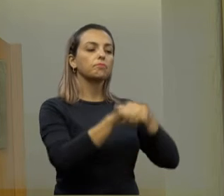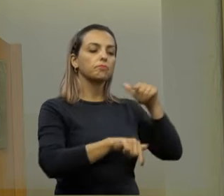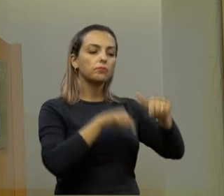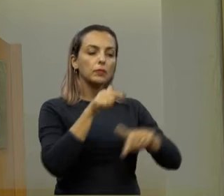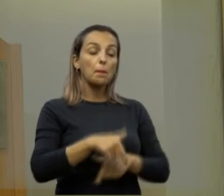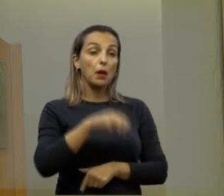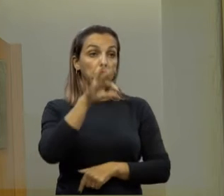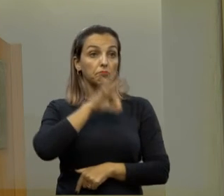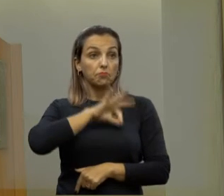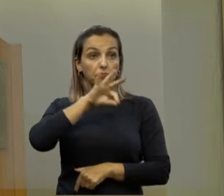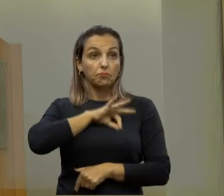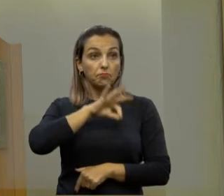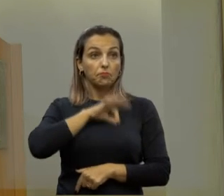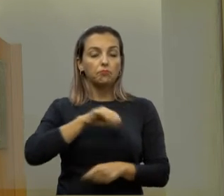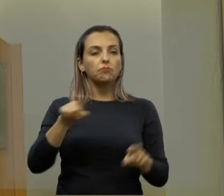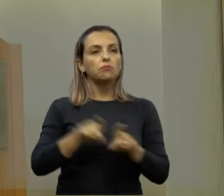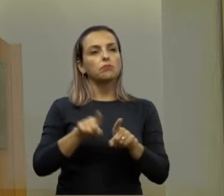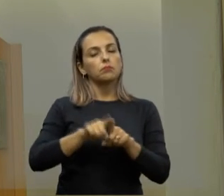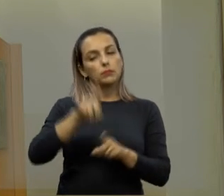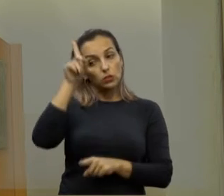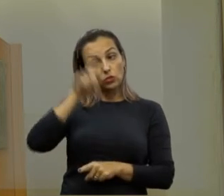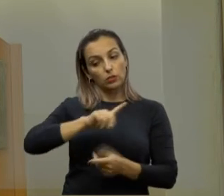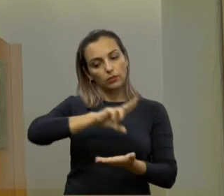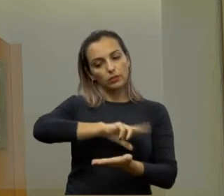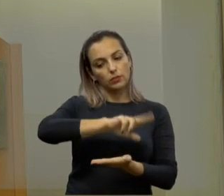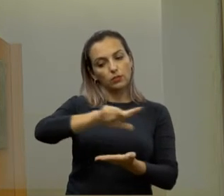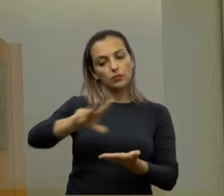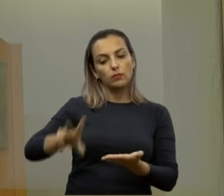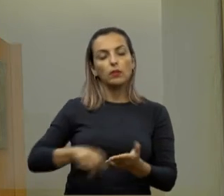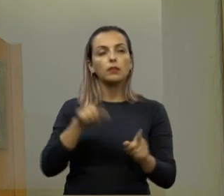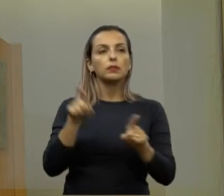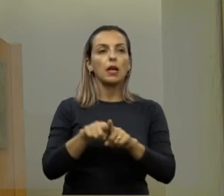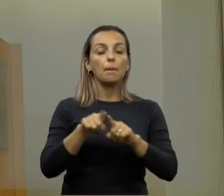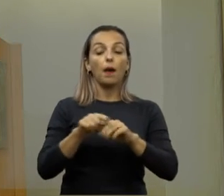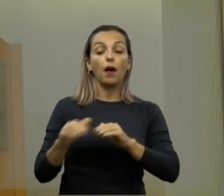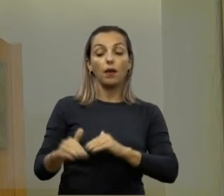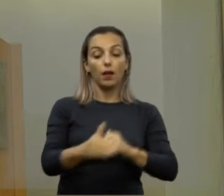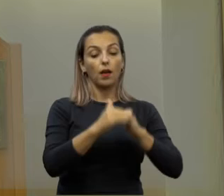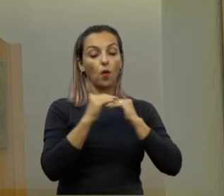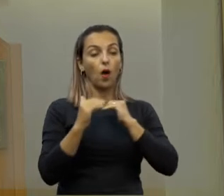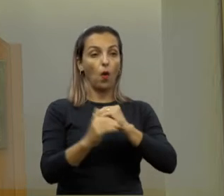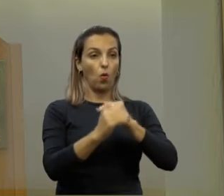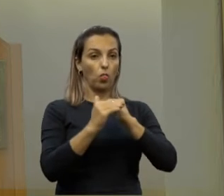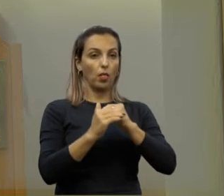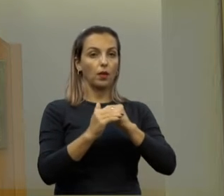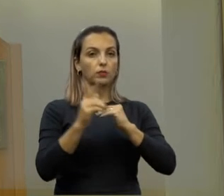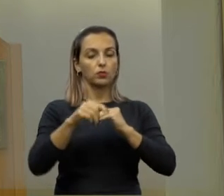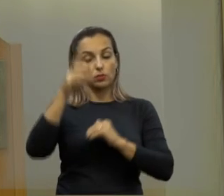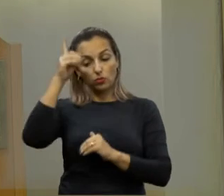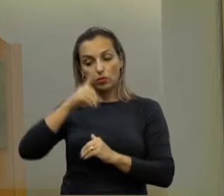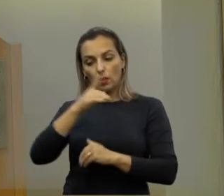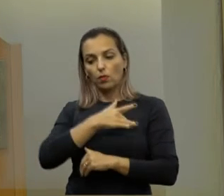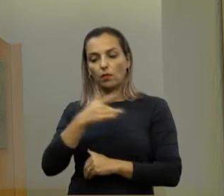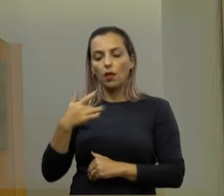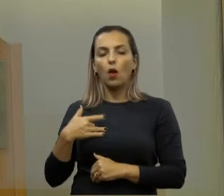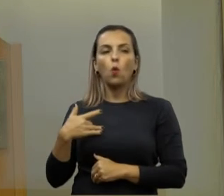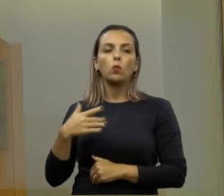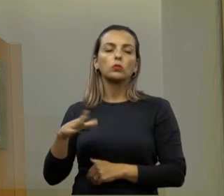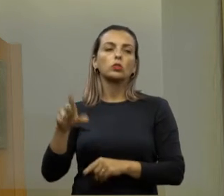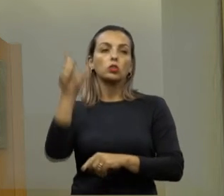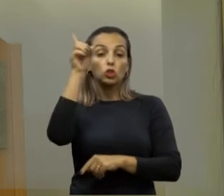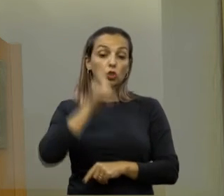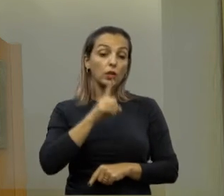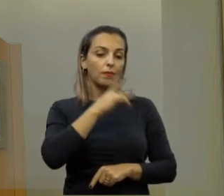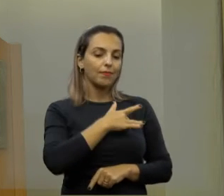trabalho e a renda direito à diversidade e à igualdade direito à saúde direito à cidade